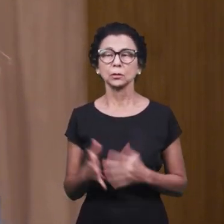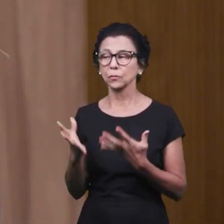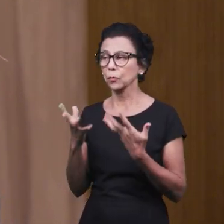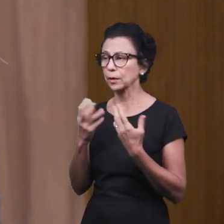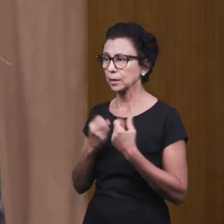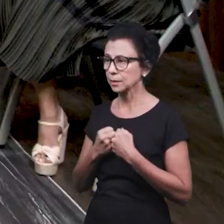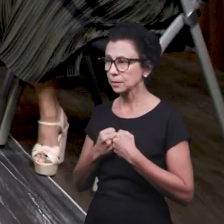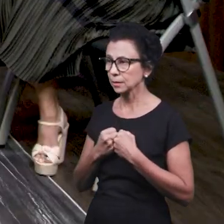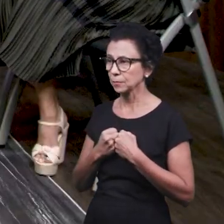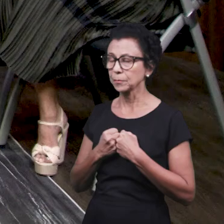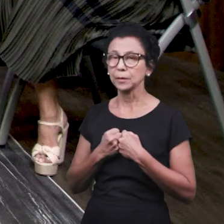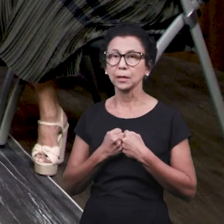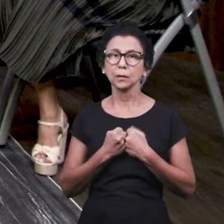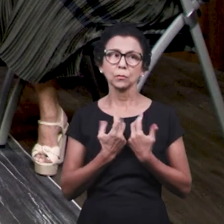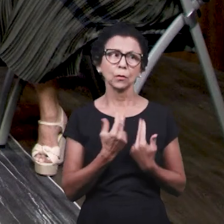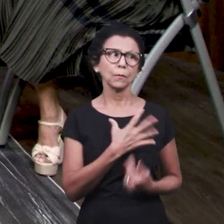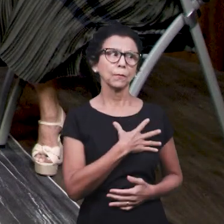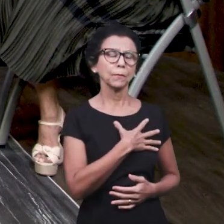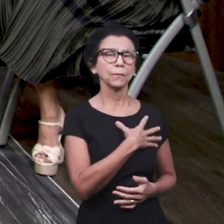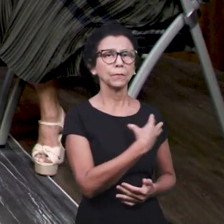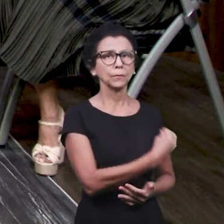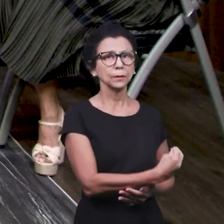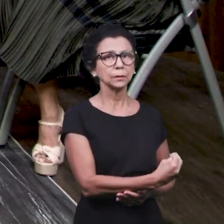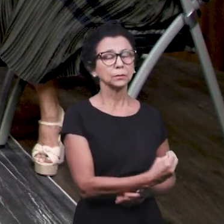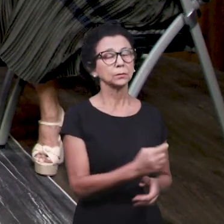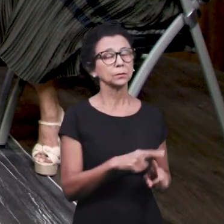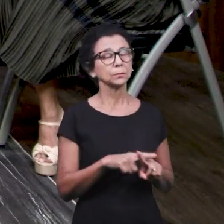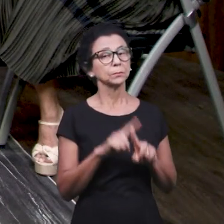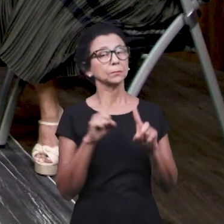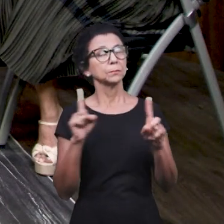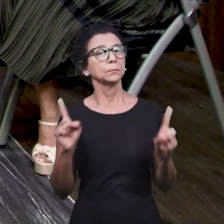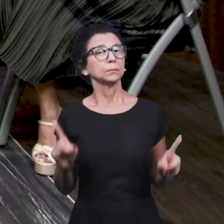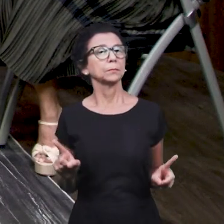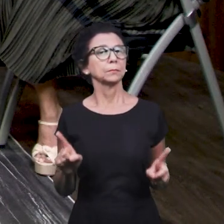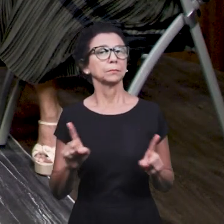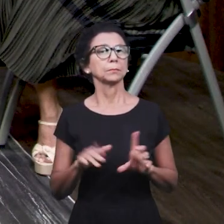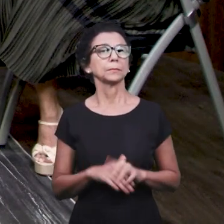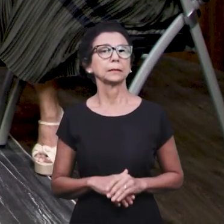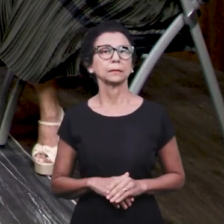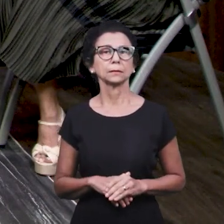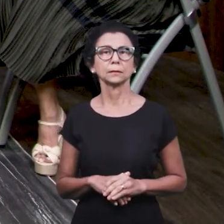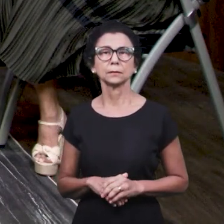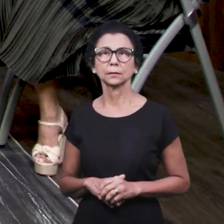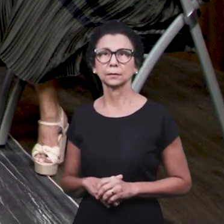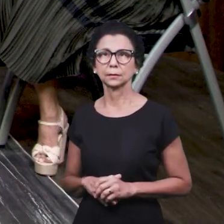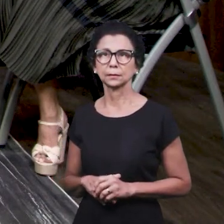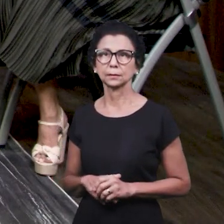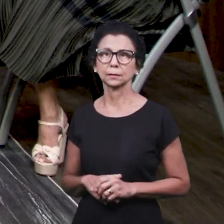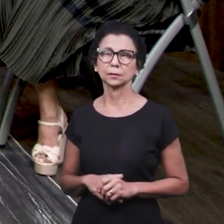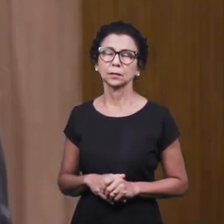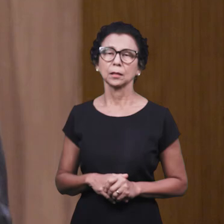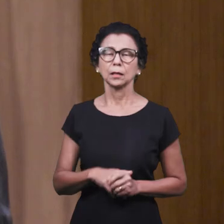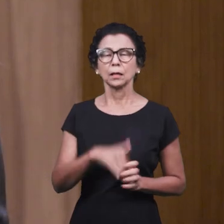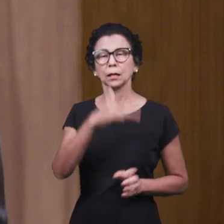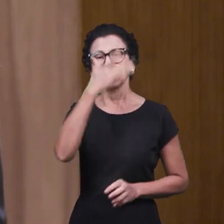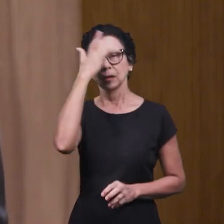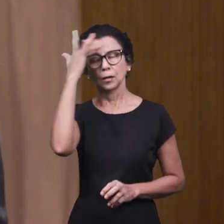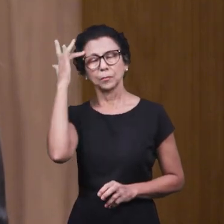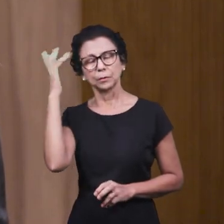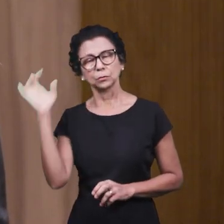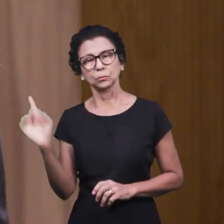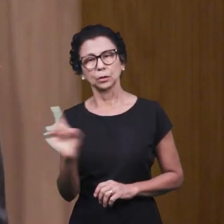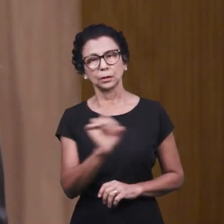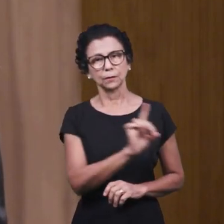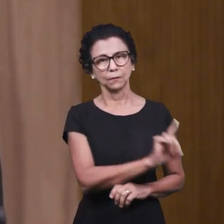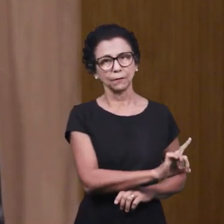como se fossem filhos realmente, mas existe a questão de que o intercambista, ele é que tem que se